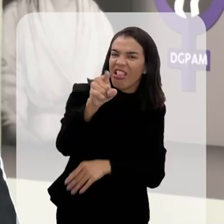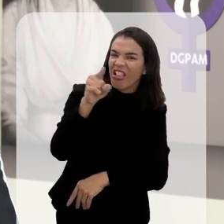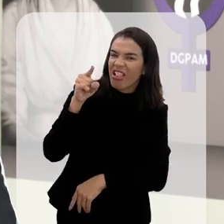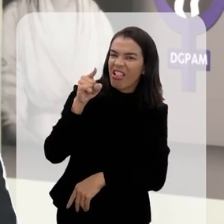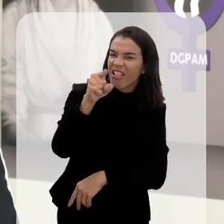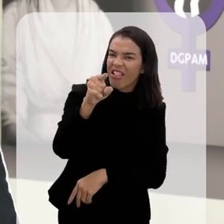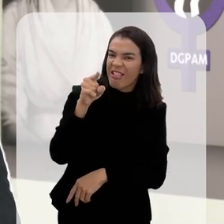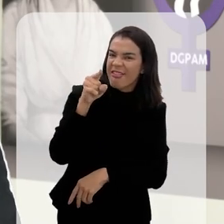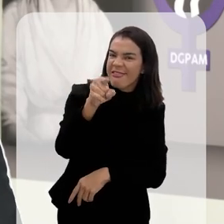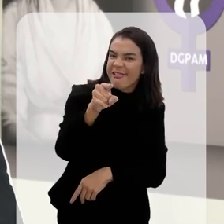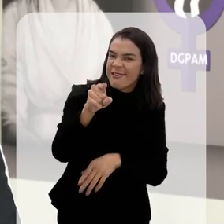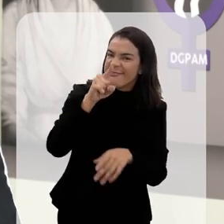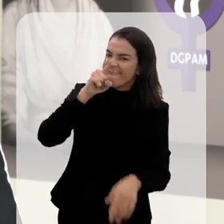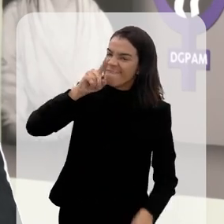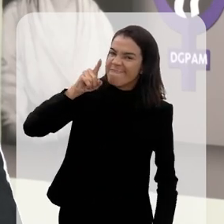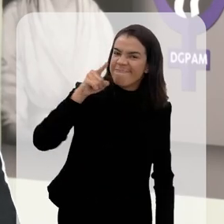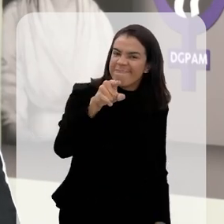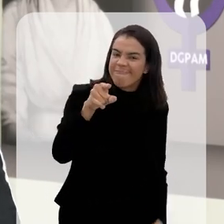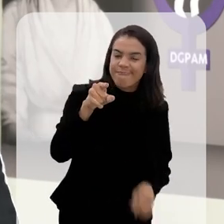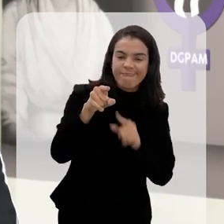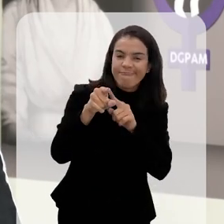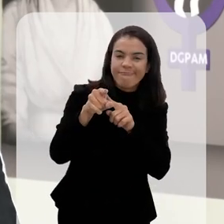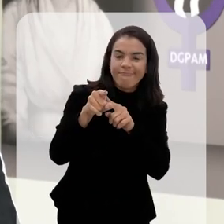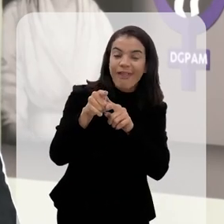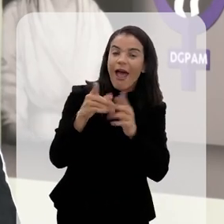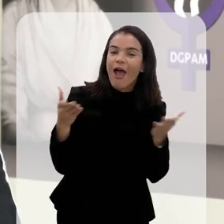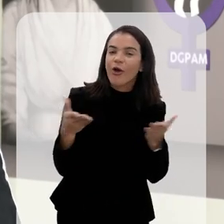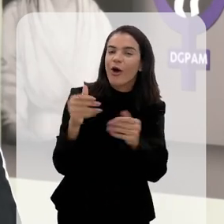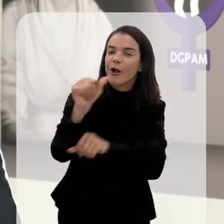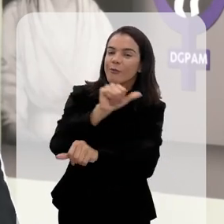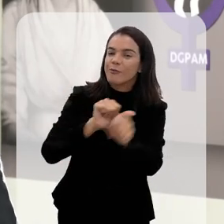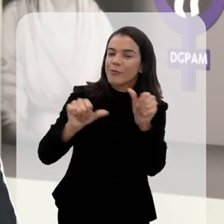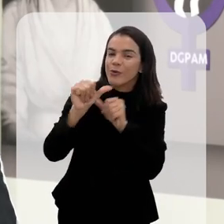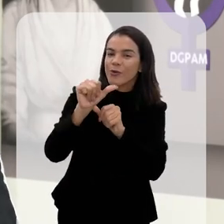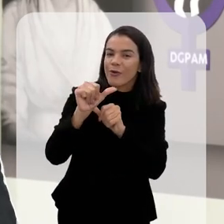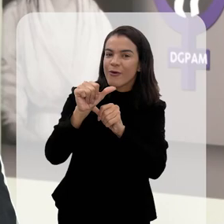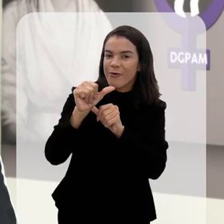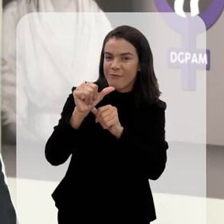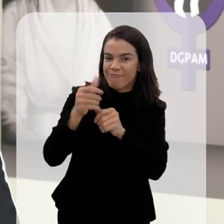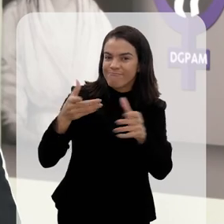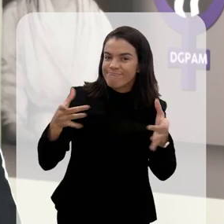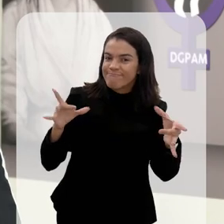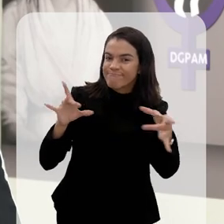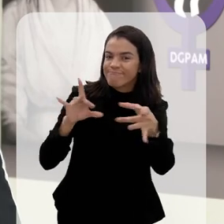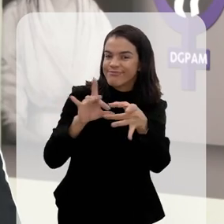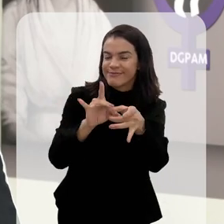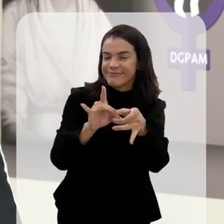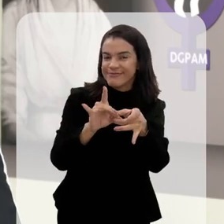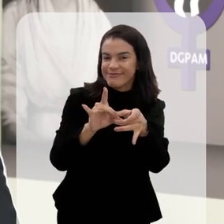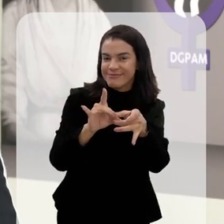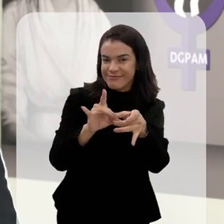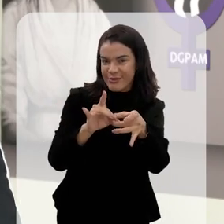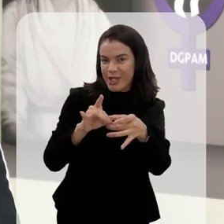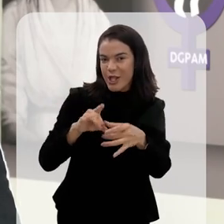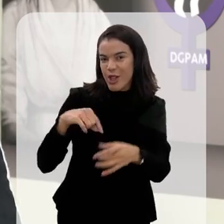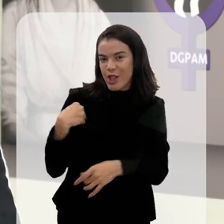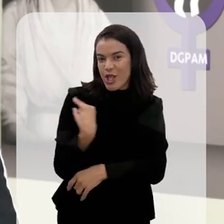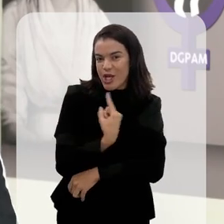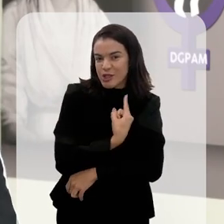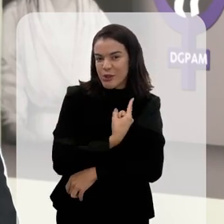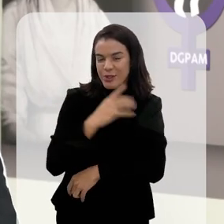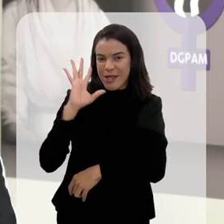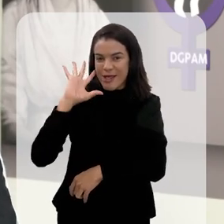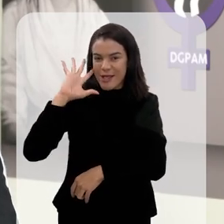apontando dedos. Nós estamos naquela fase que ou nos unimos e saímos todos